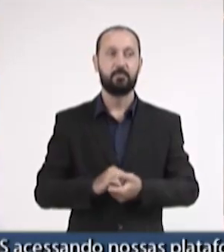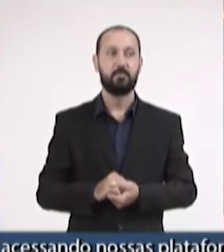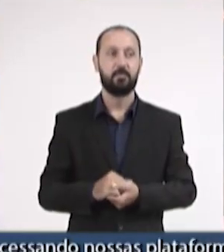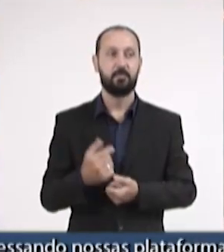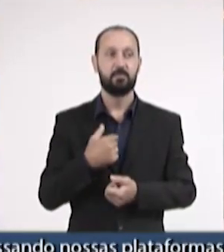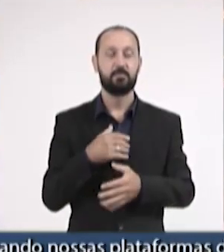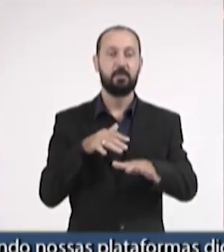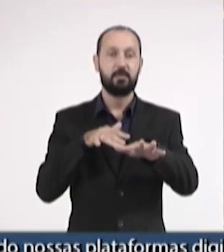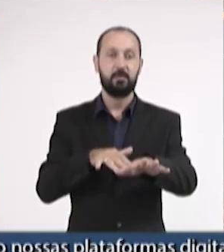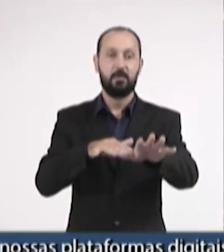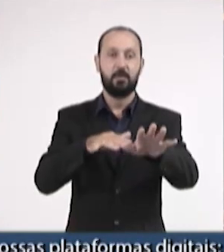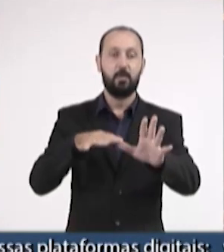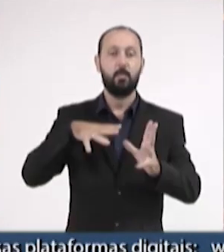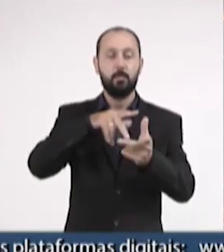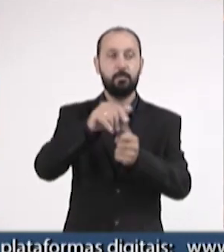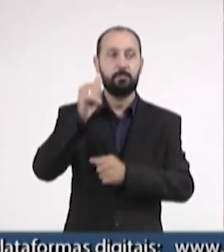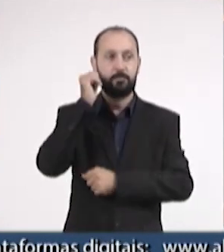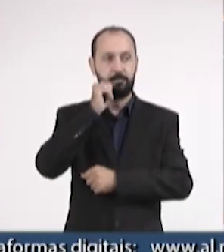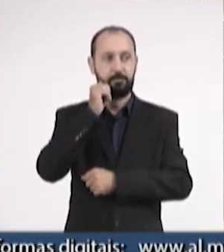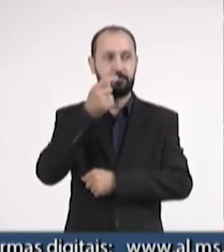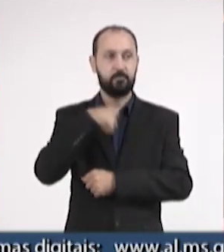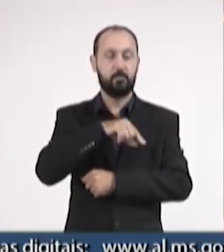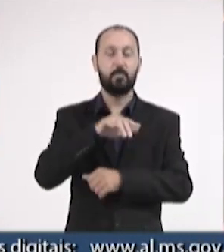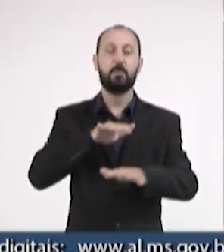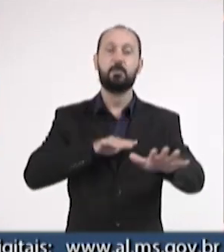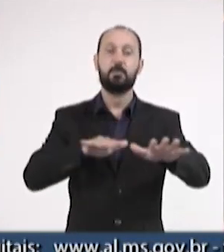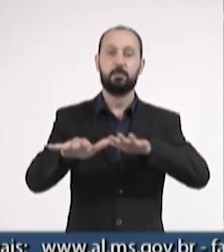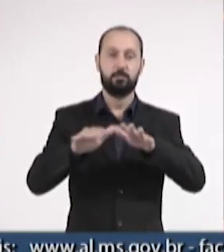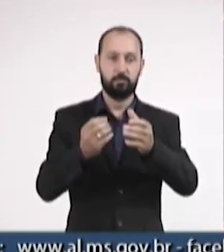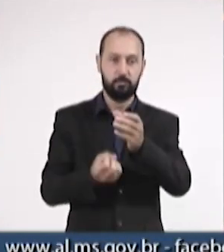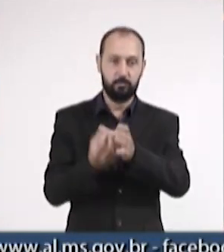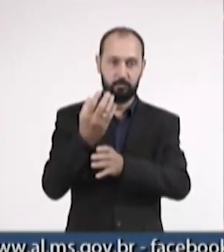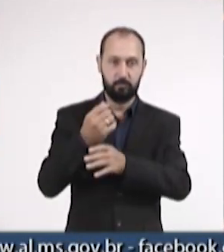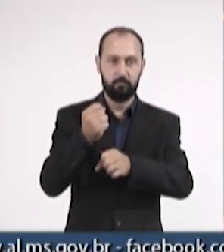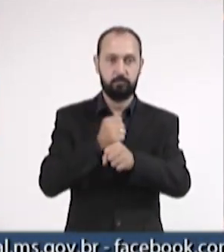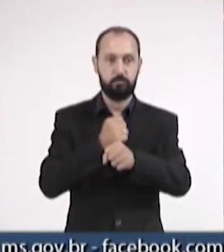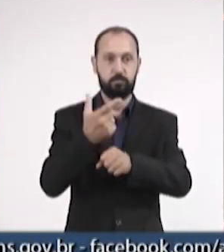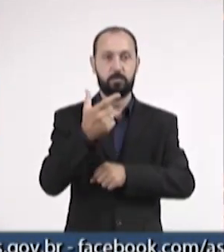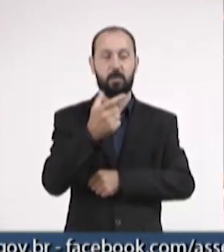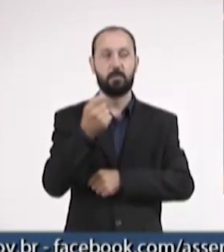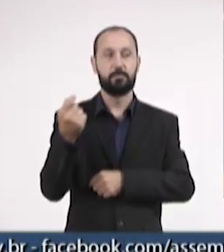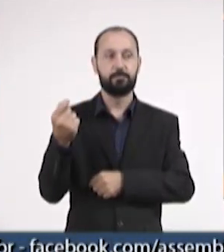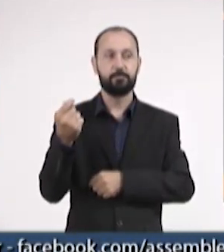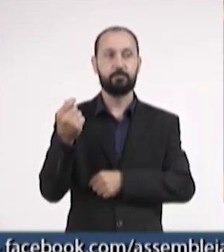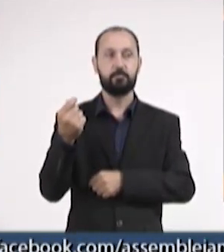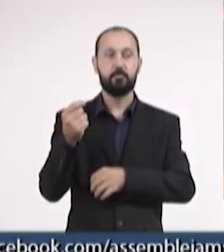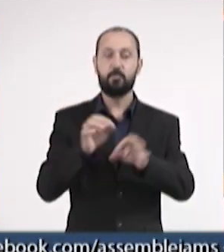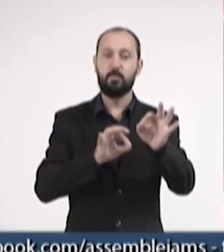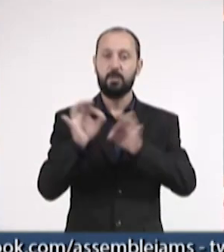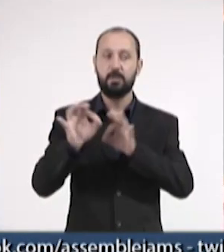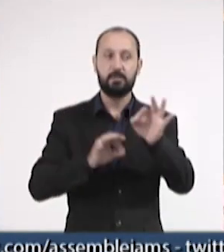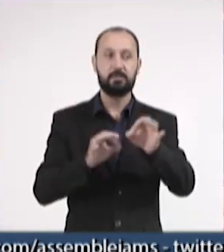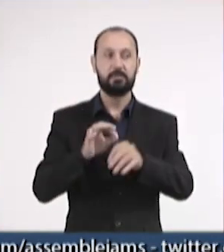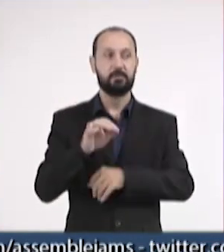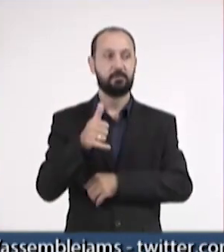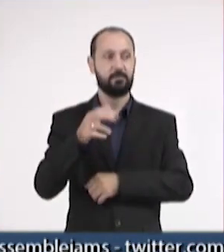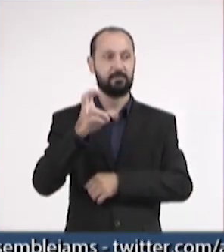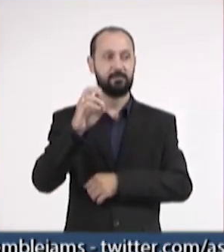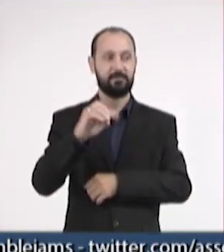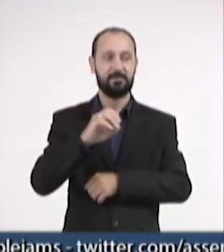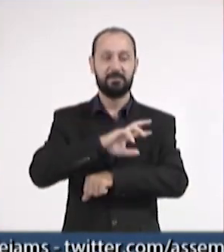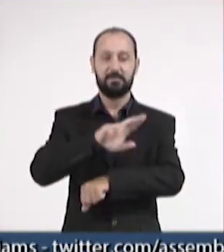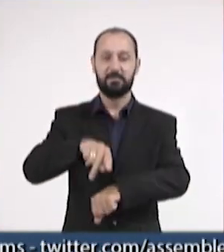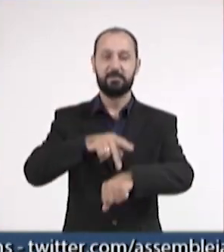Eu sou da Marcha Mundial de Mulheres. Nós somos um movimento que nasceu no ano 2000. Somos organizadas em mais de 150